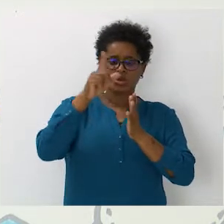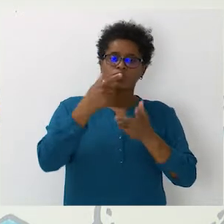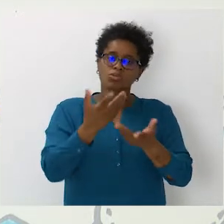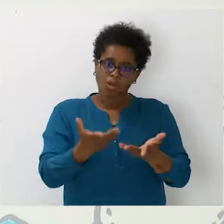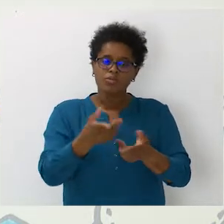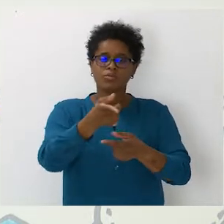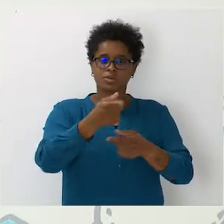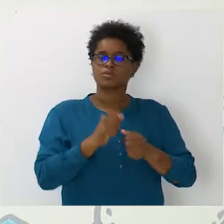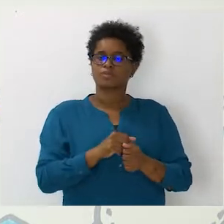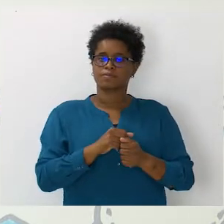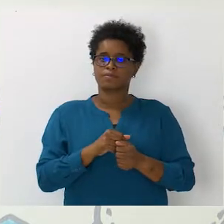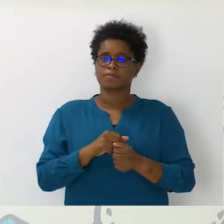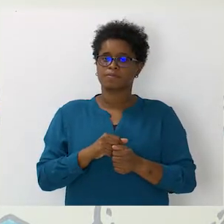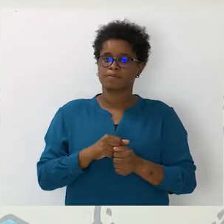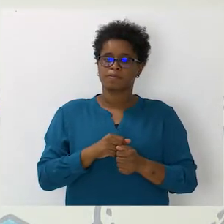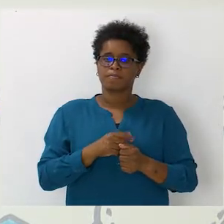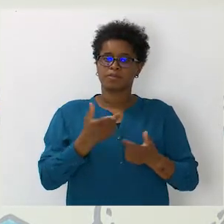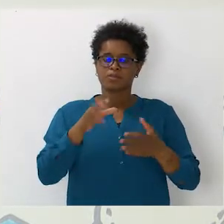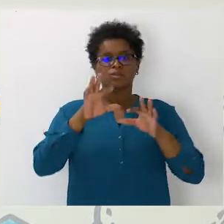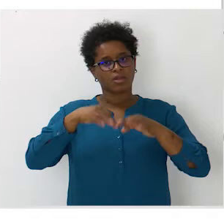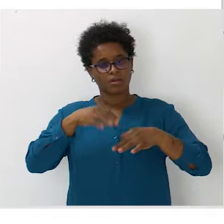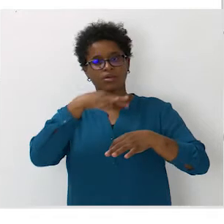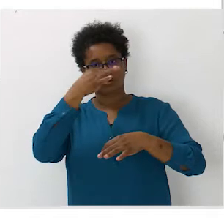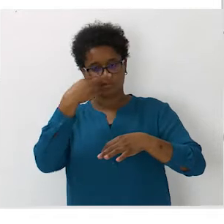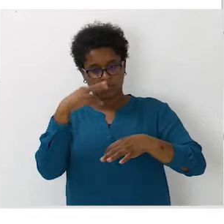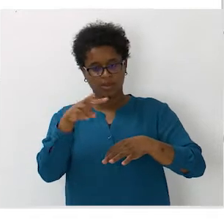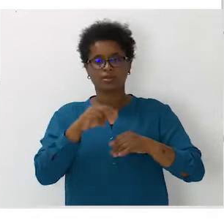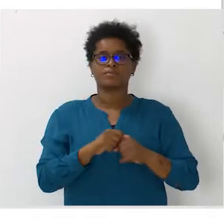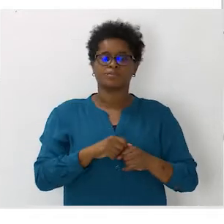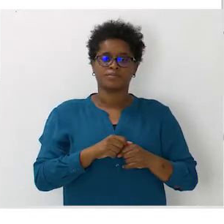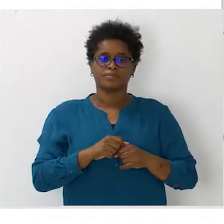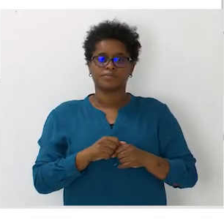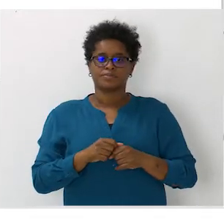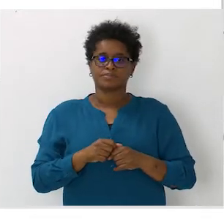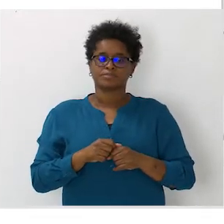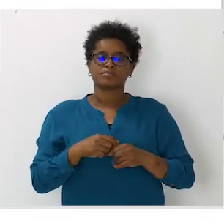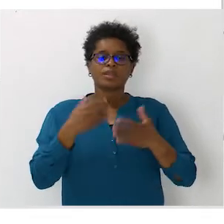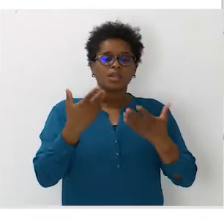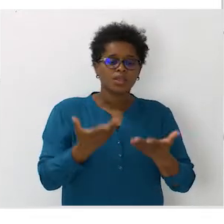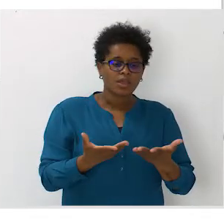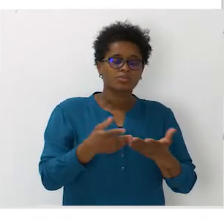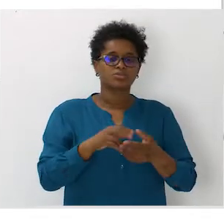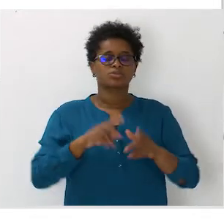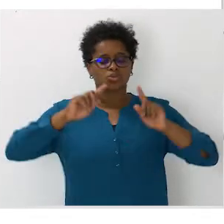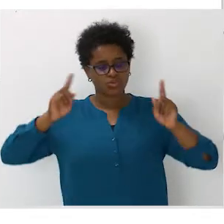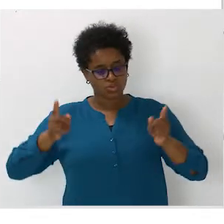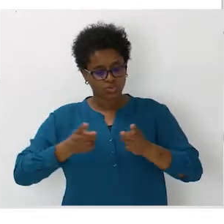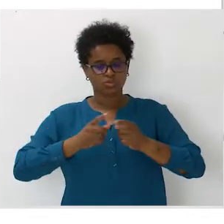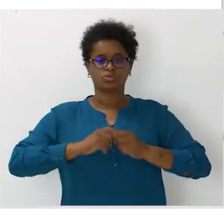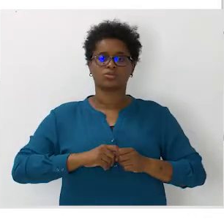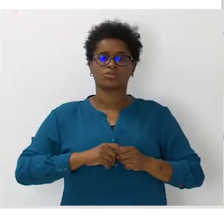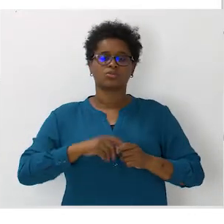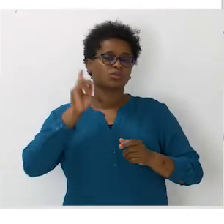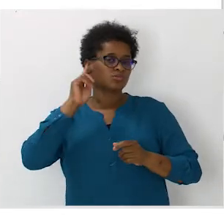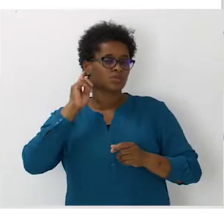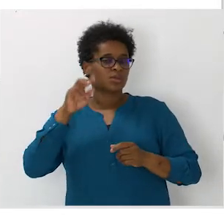razão deste hino que acabamos de ler. Tanto, em termos de resumo sobre